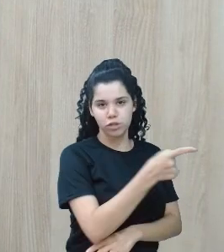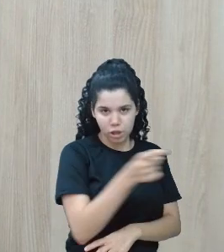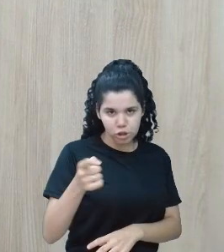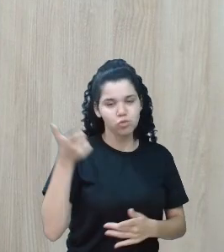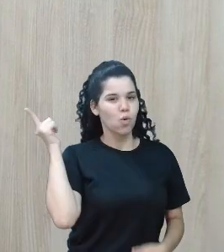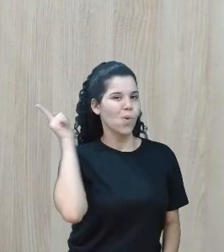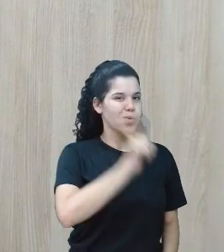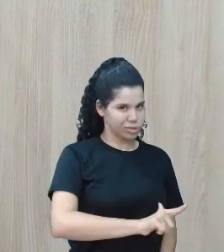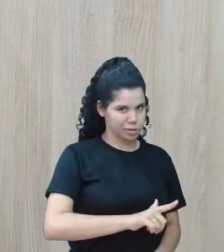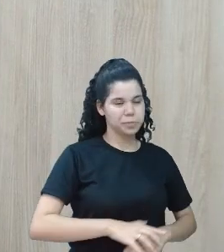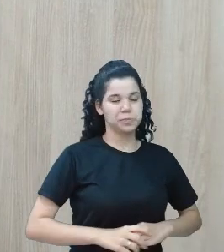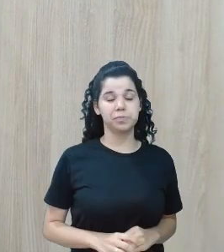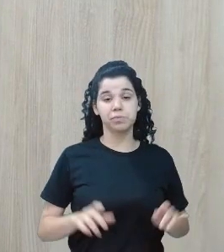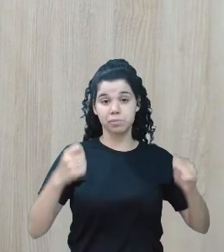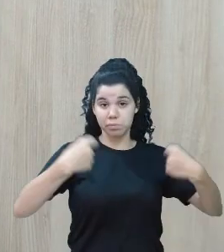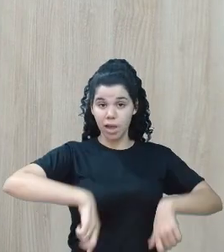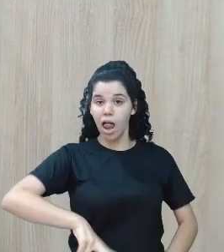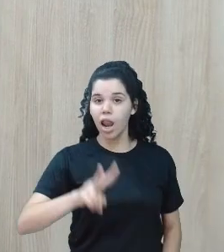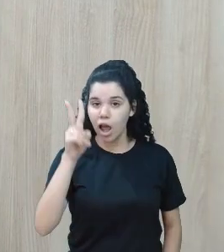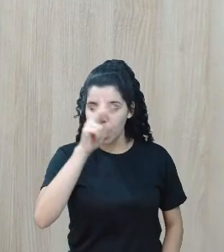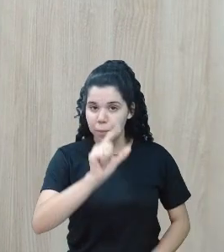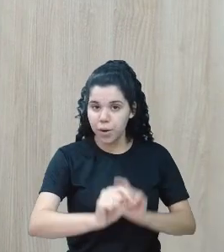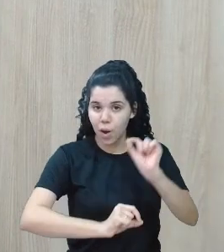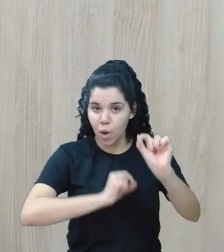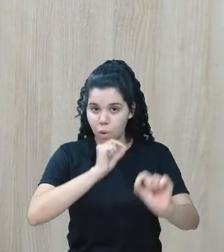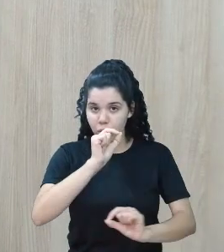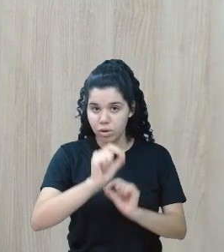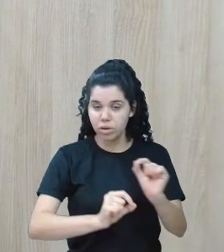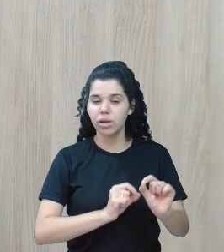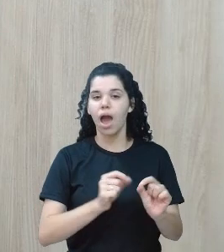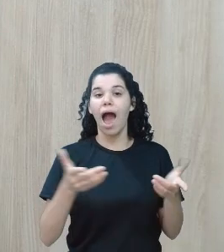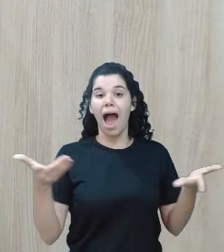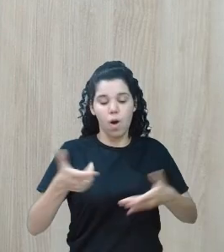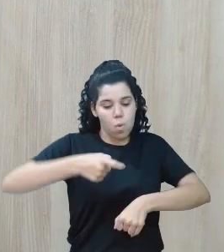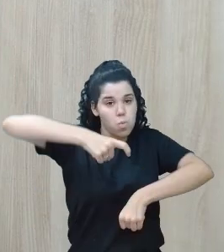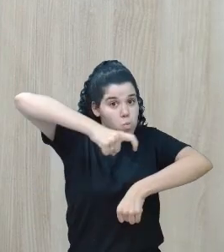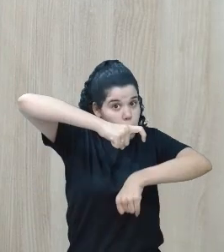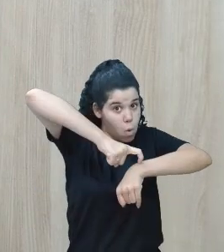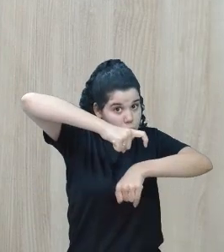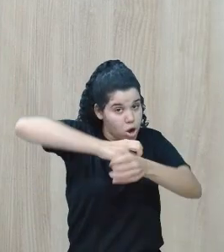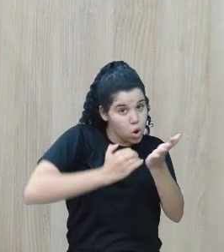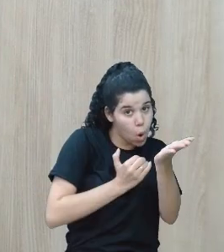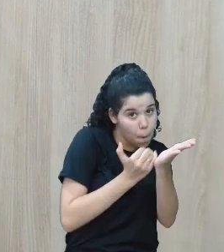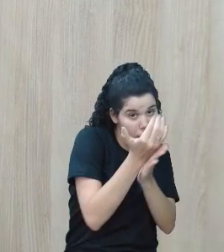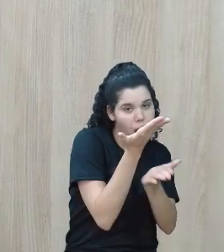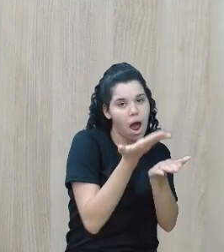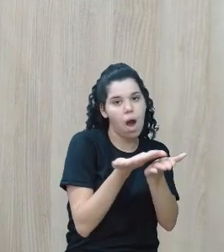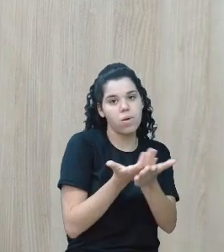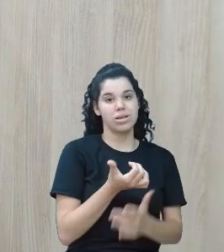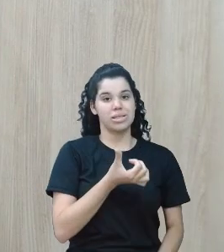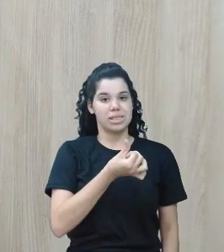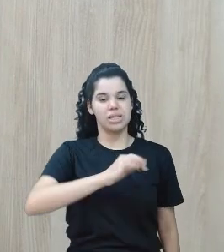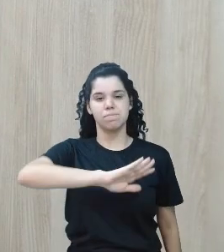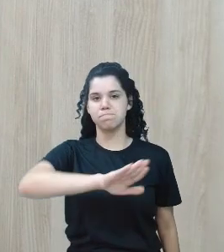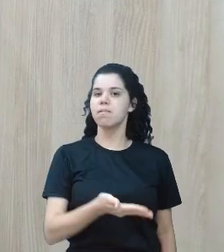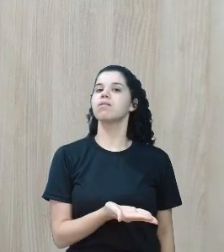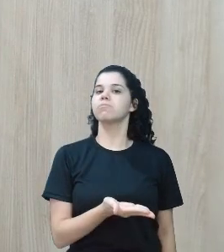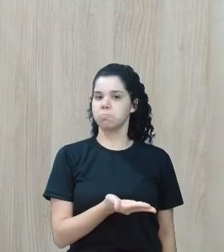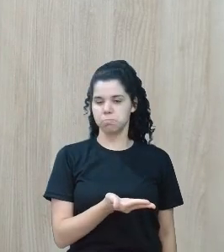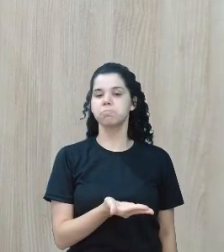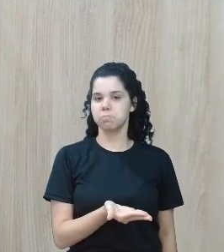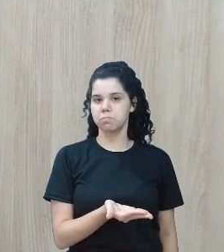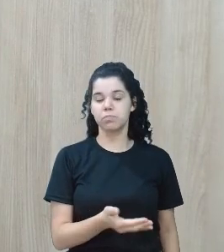tá bom? Lembrem-se que o programa, ele agora começa, todas as aulas começam às